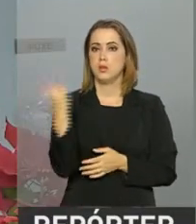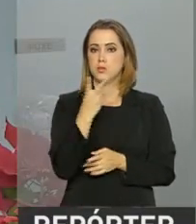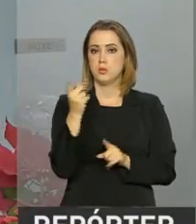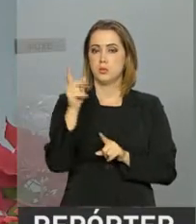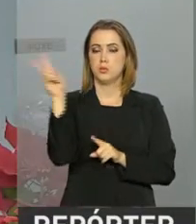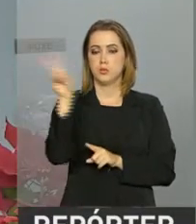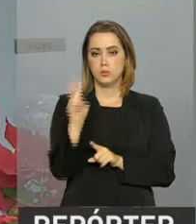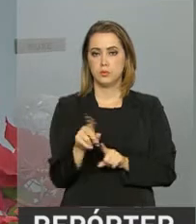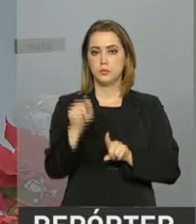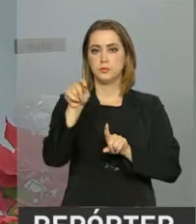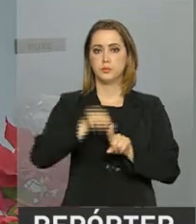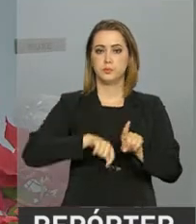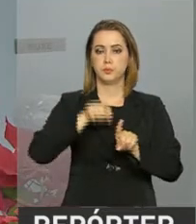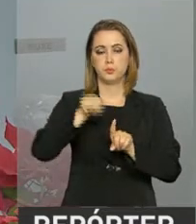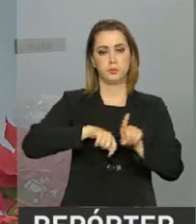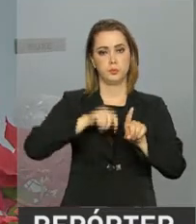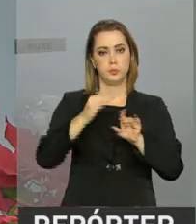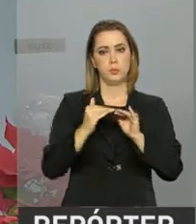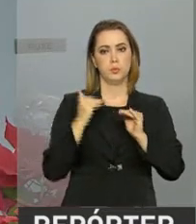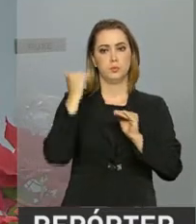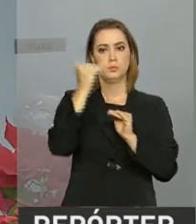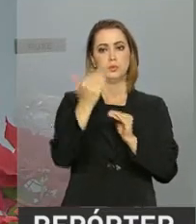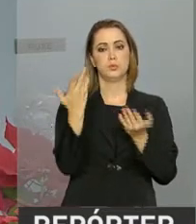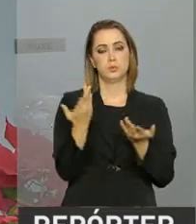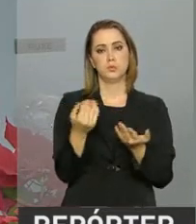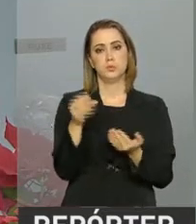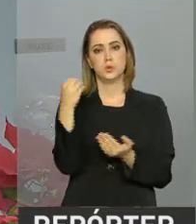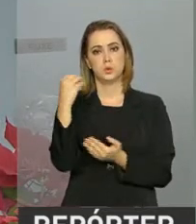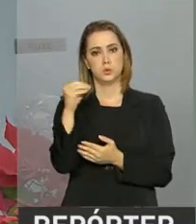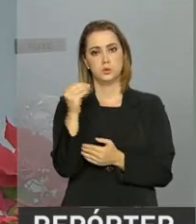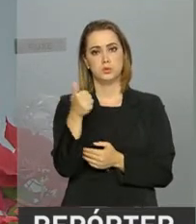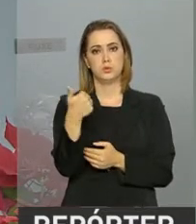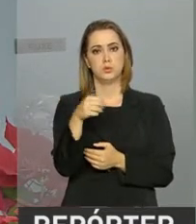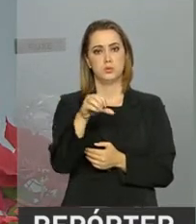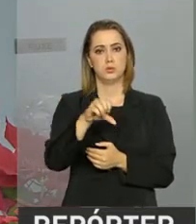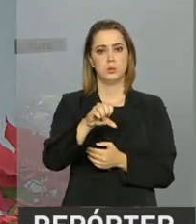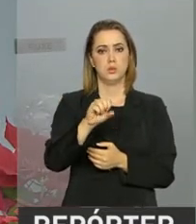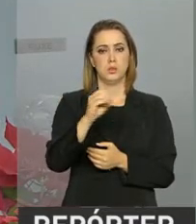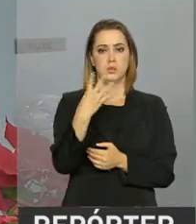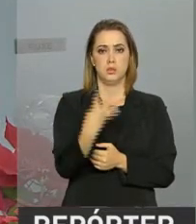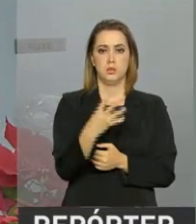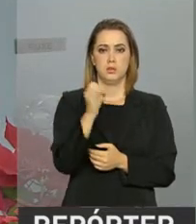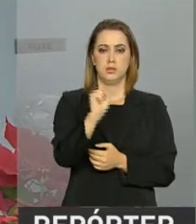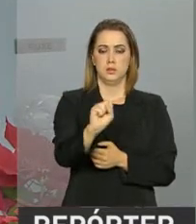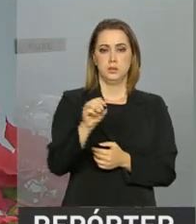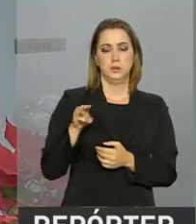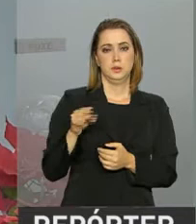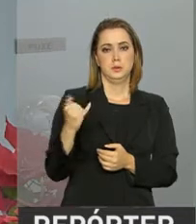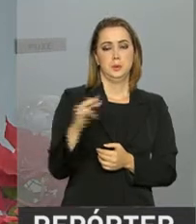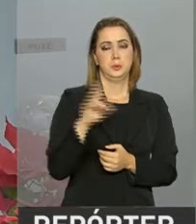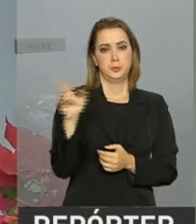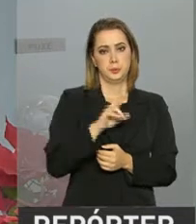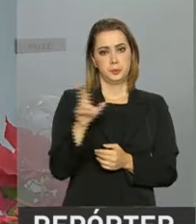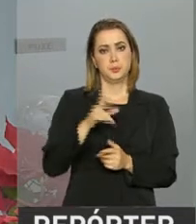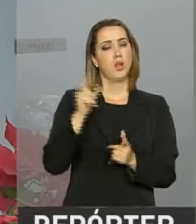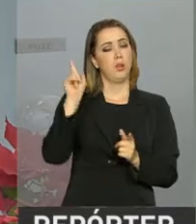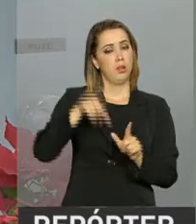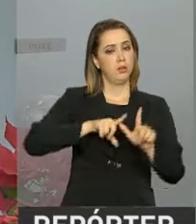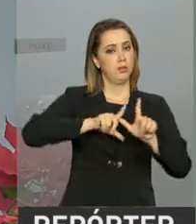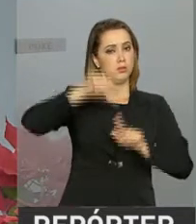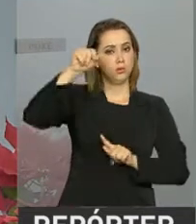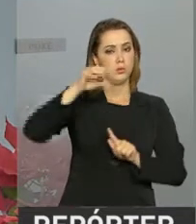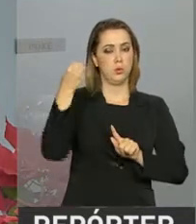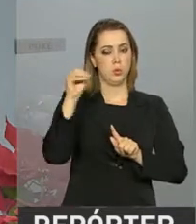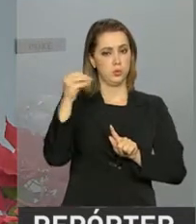alta na arrecadação em outubro o valor ficou em 148 bilhões e 700 milhões de reais um recorde para o